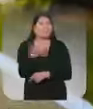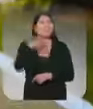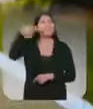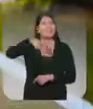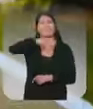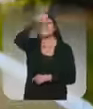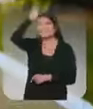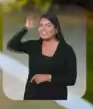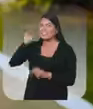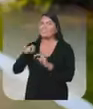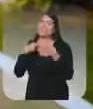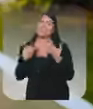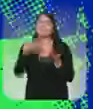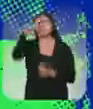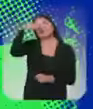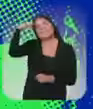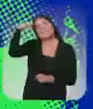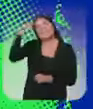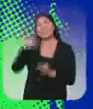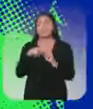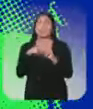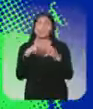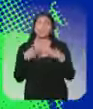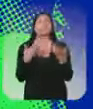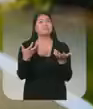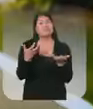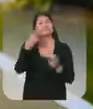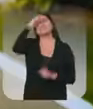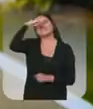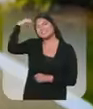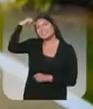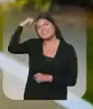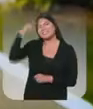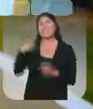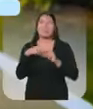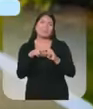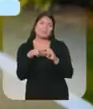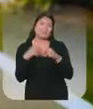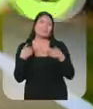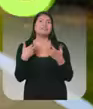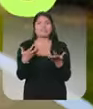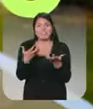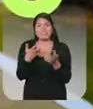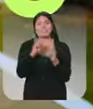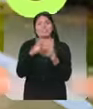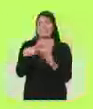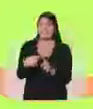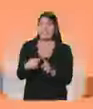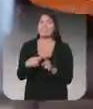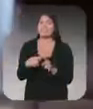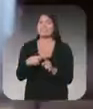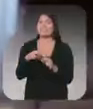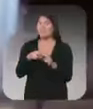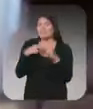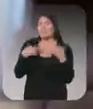Com pulso firme, amor e trabalho, sabe agora com toda certeza o rumo certo pra gente, pro estado. É por isso